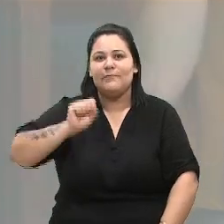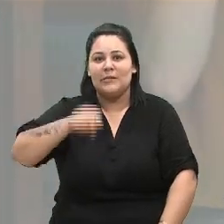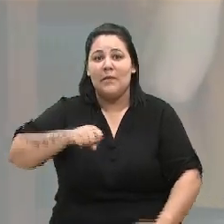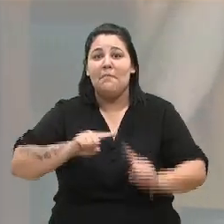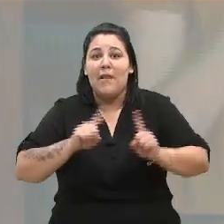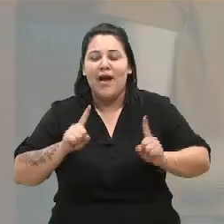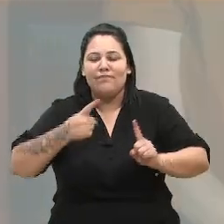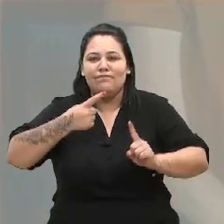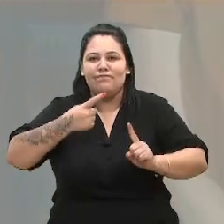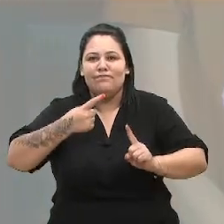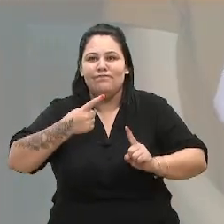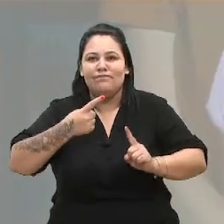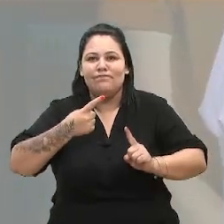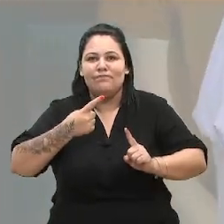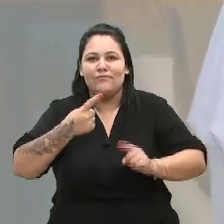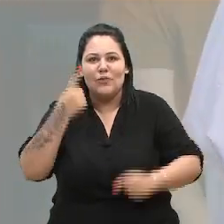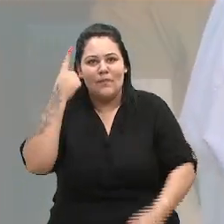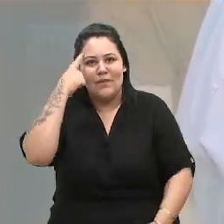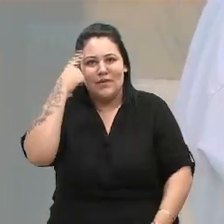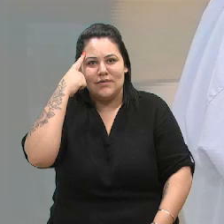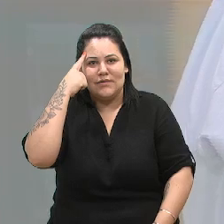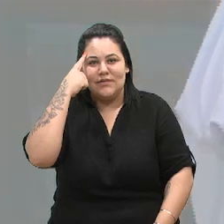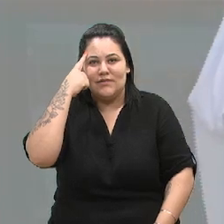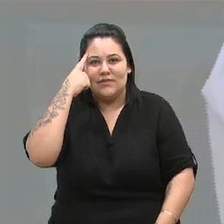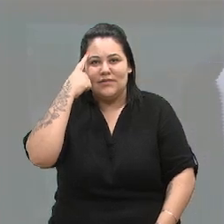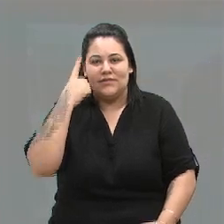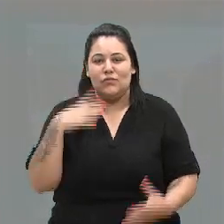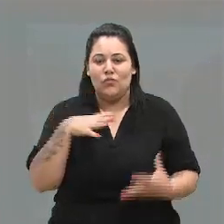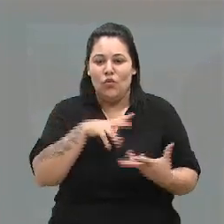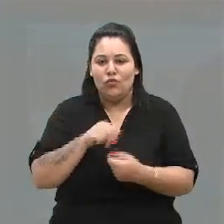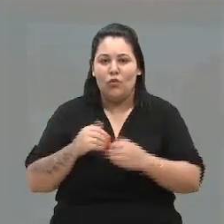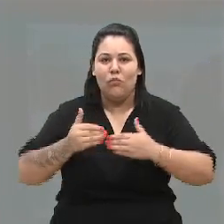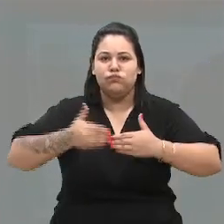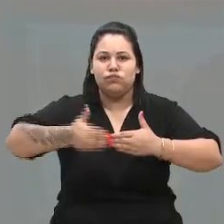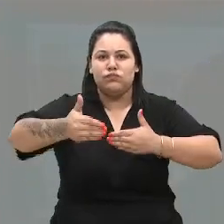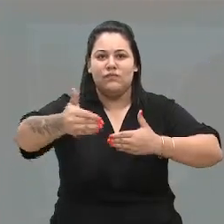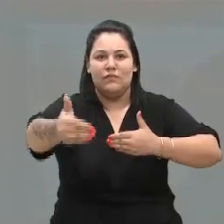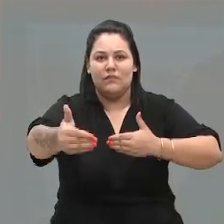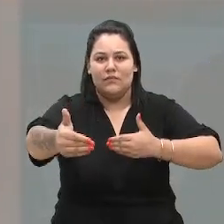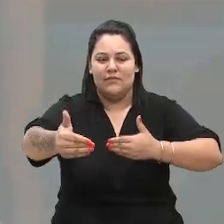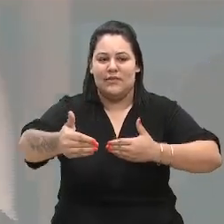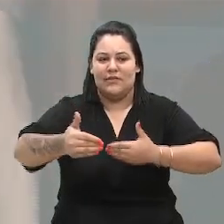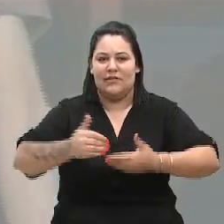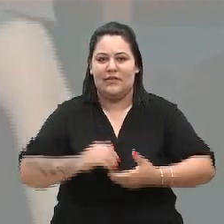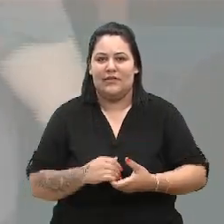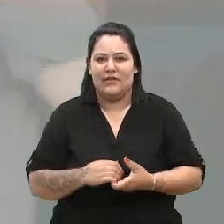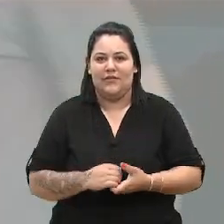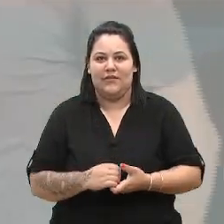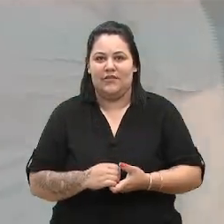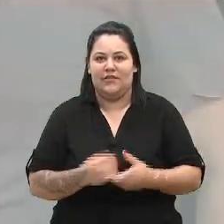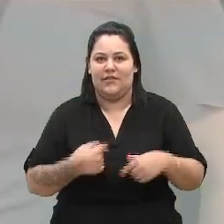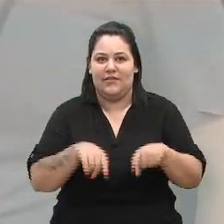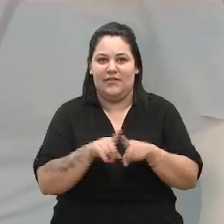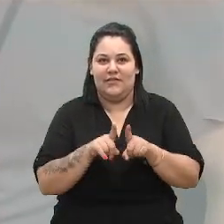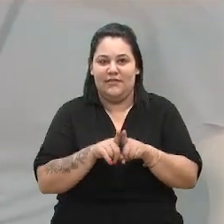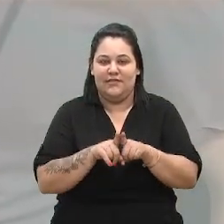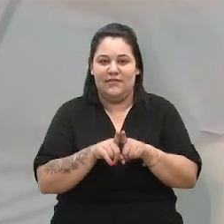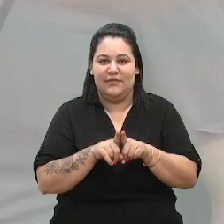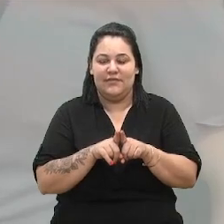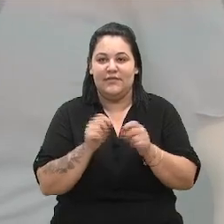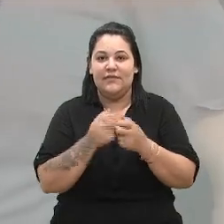podemos pensar que o mundo anda também para frente, então precisamos pensar também nas próximas